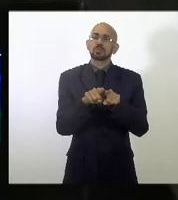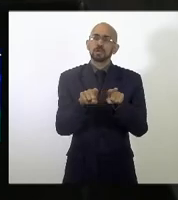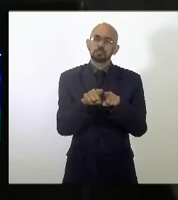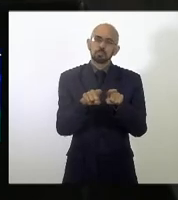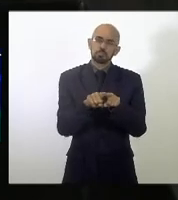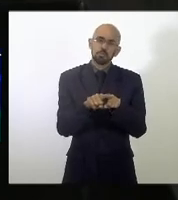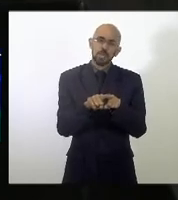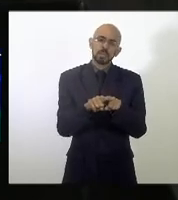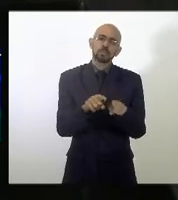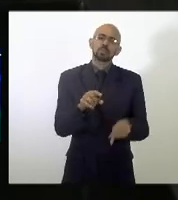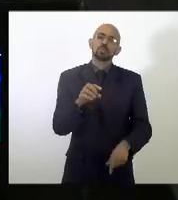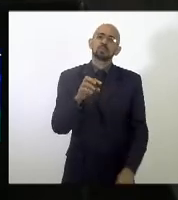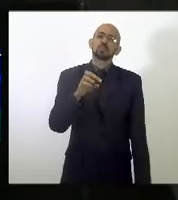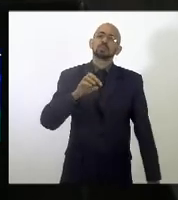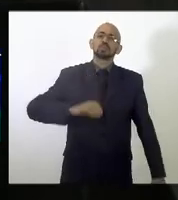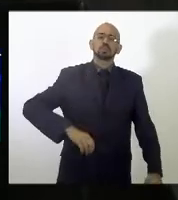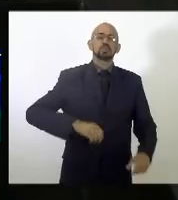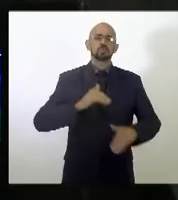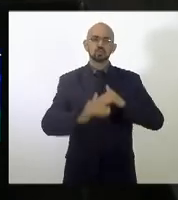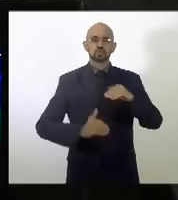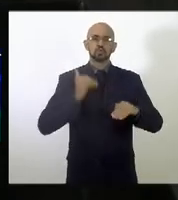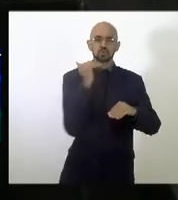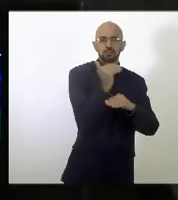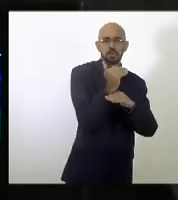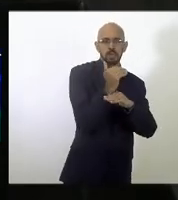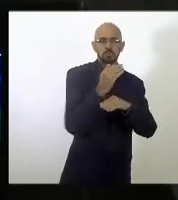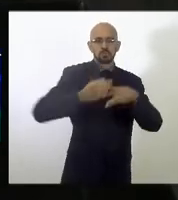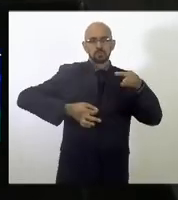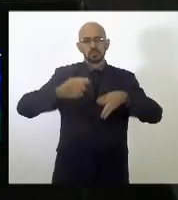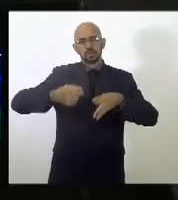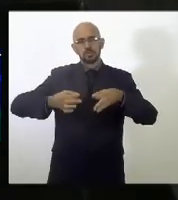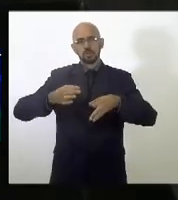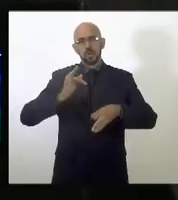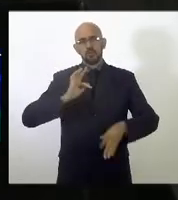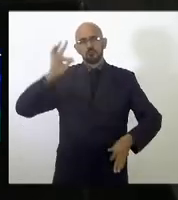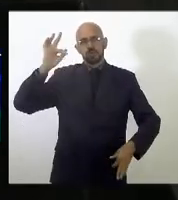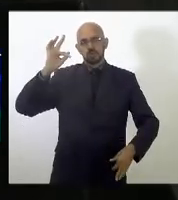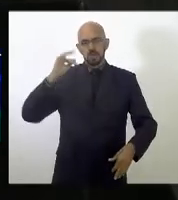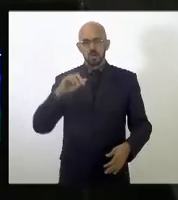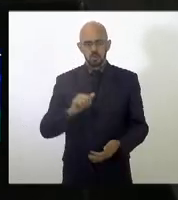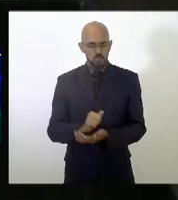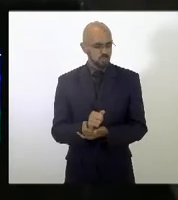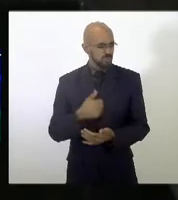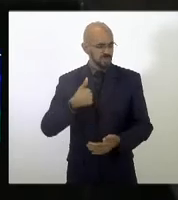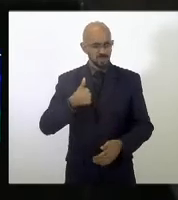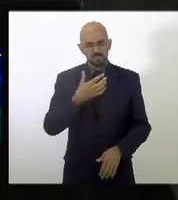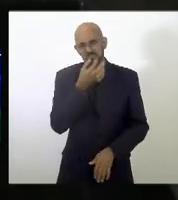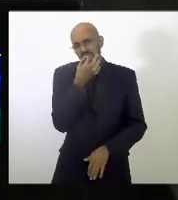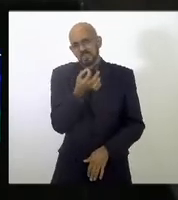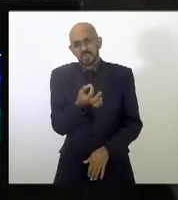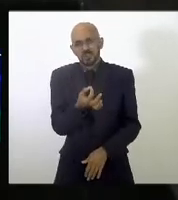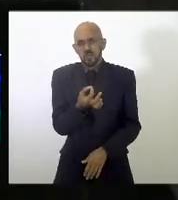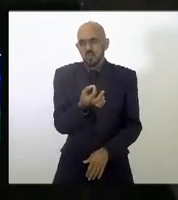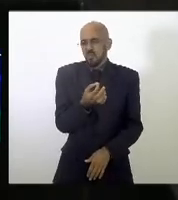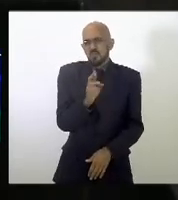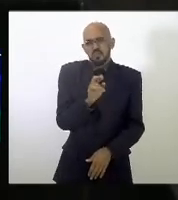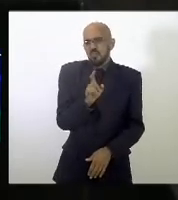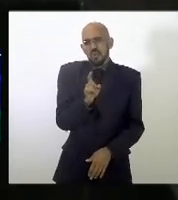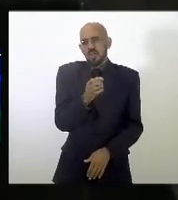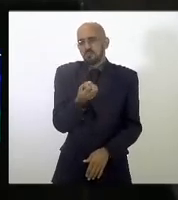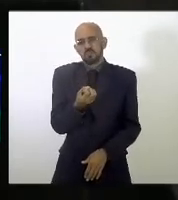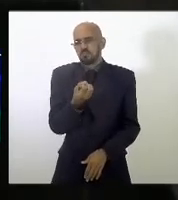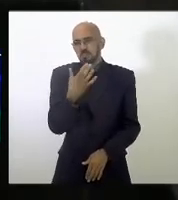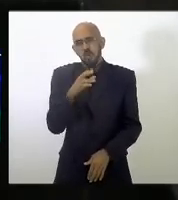do Supremo Tribunal Federal. E eu não acho isso bom para o